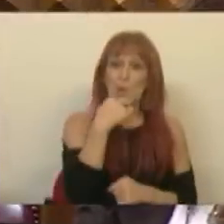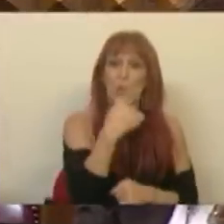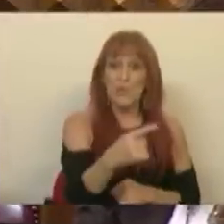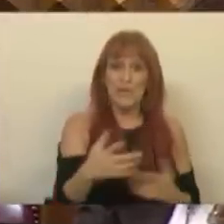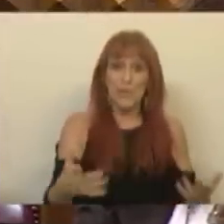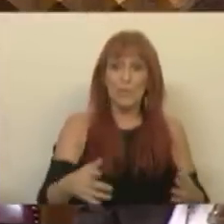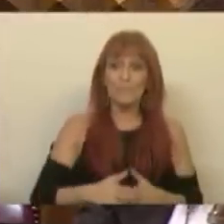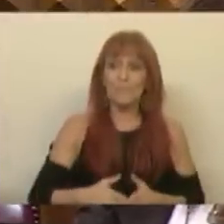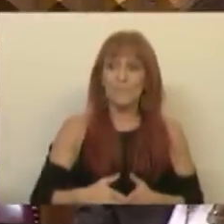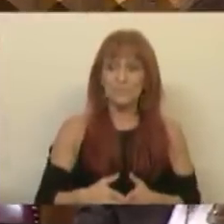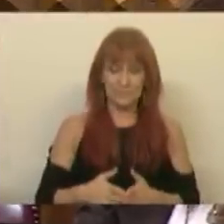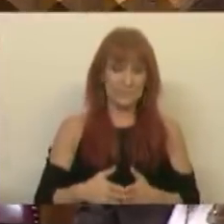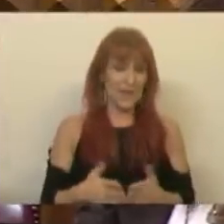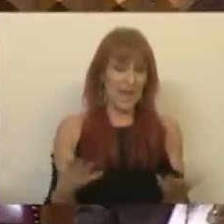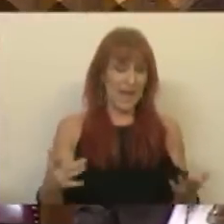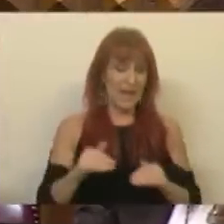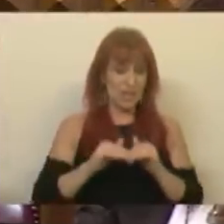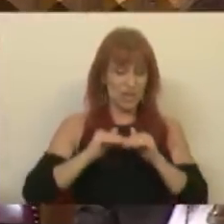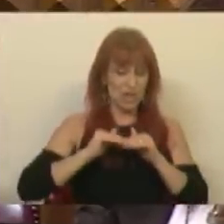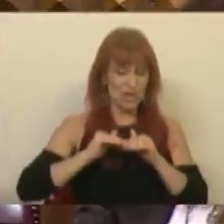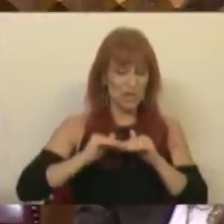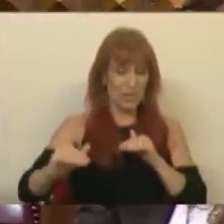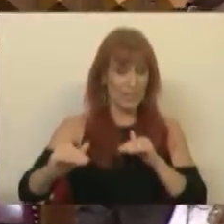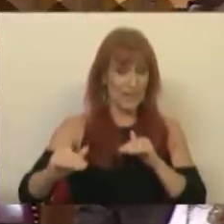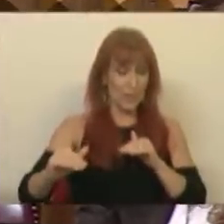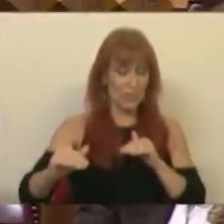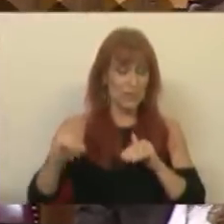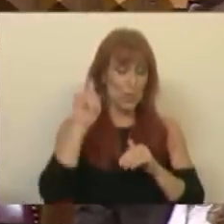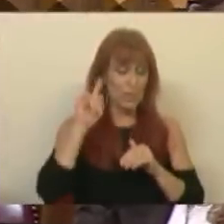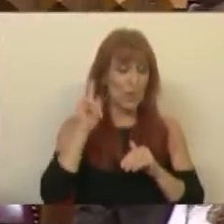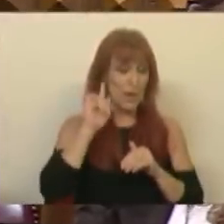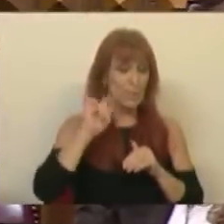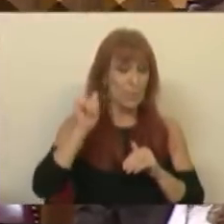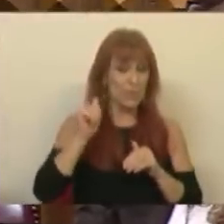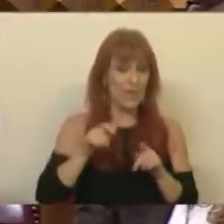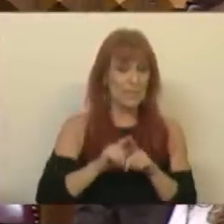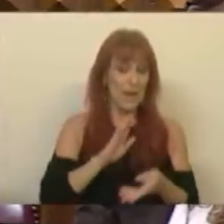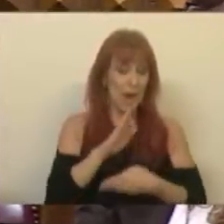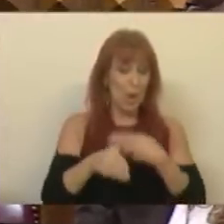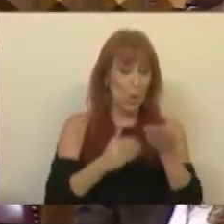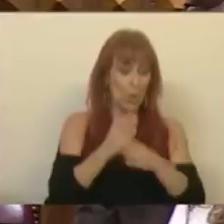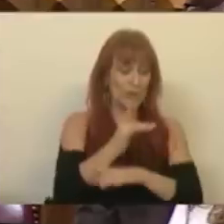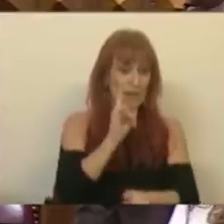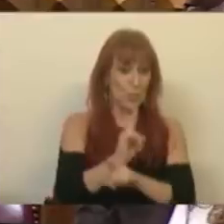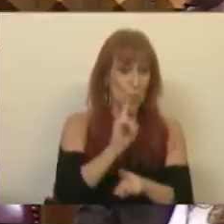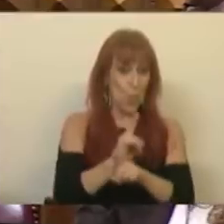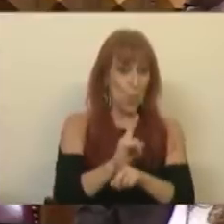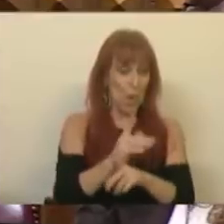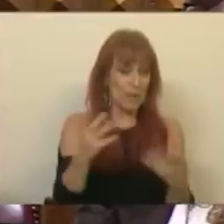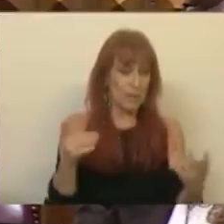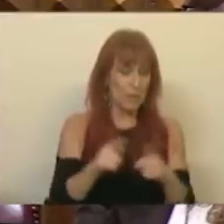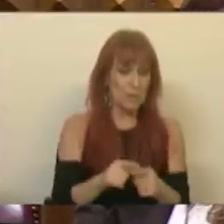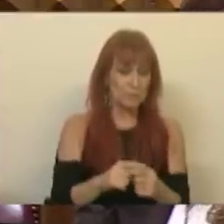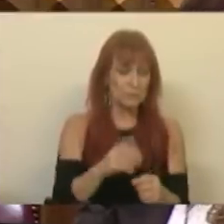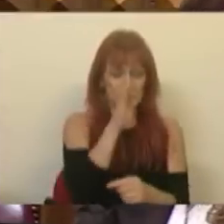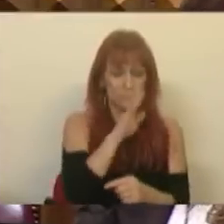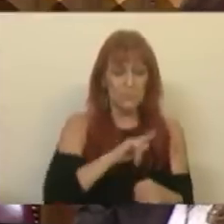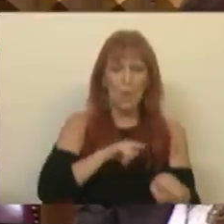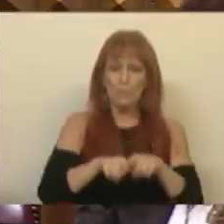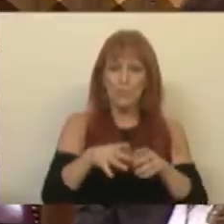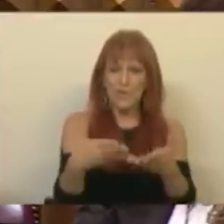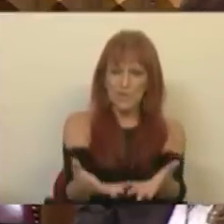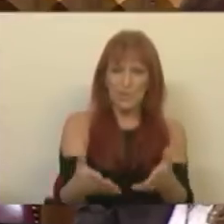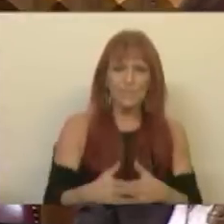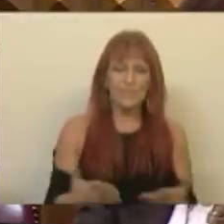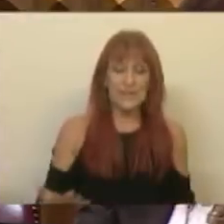dizer que a estabilidade é um valor importante para continuar implementar as políticas